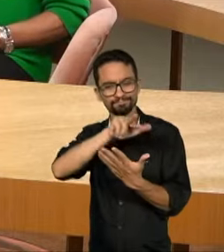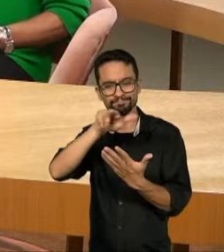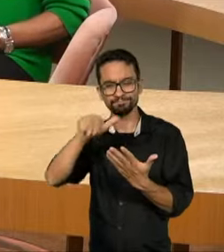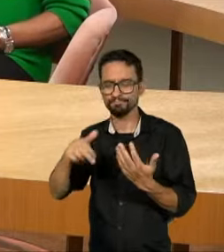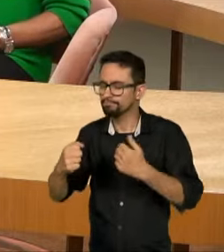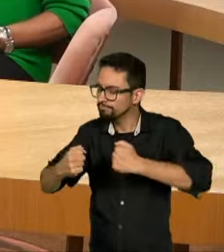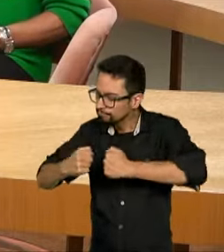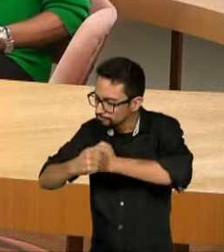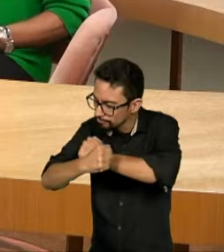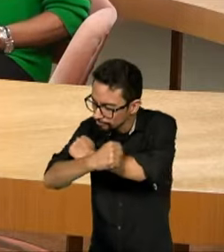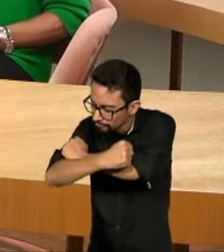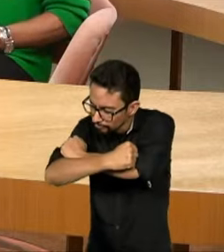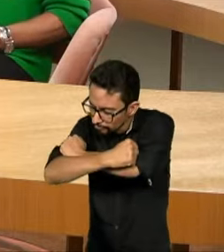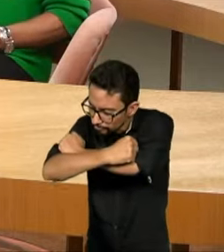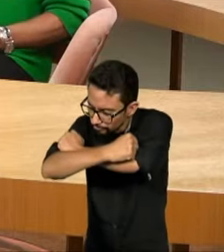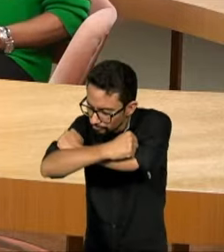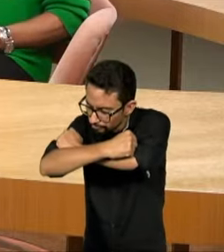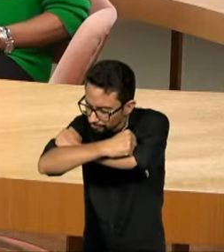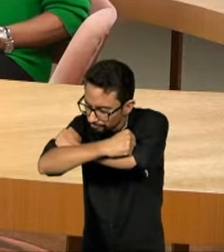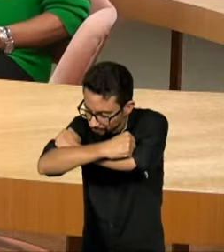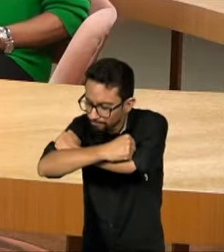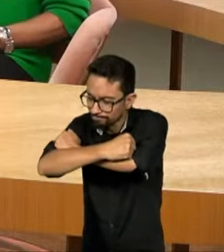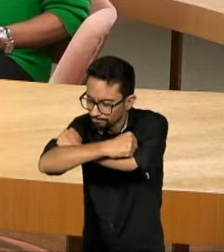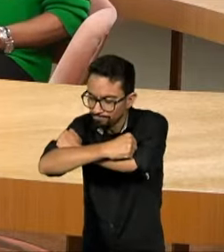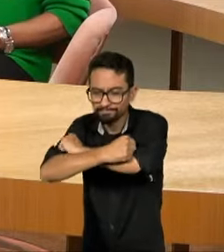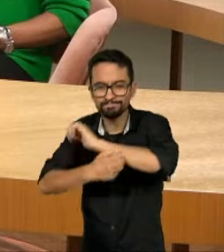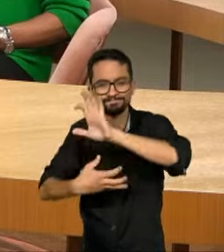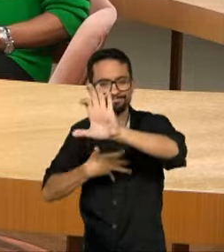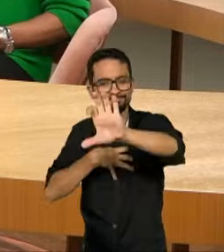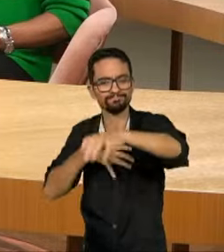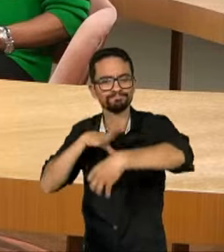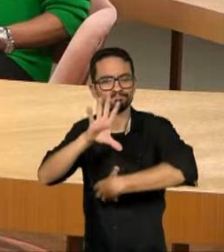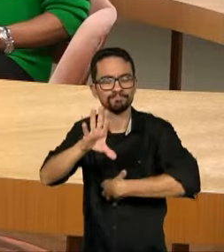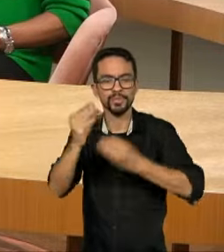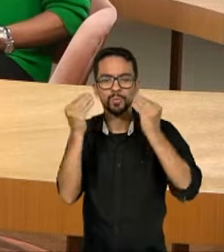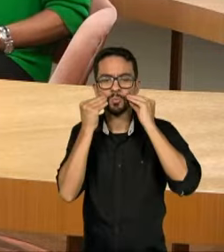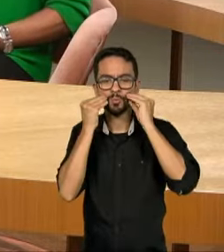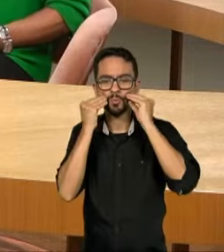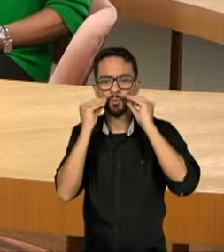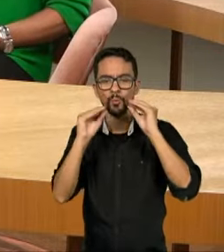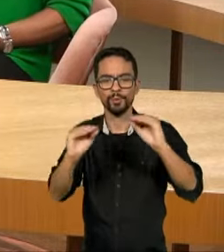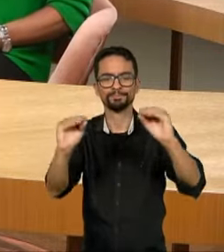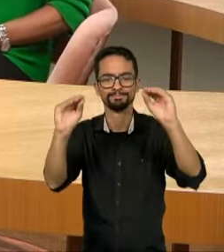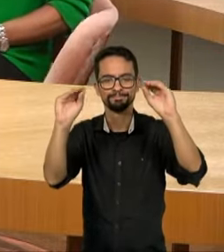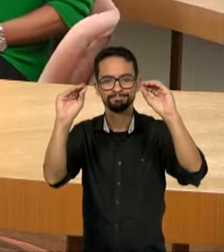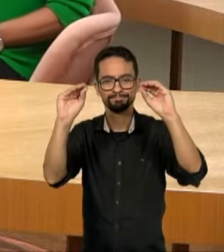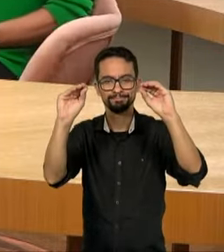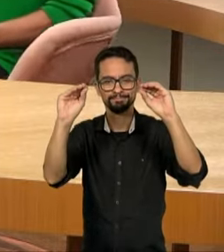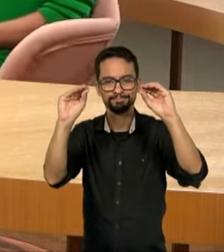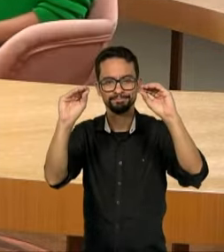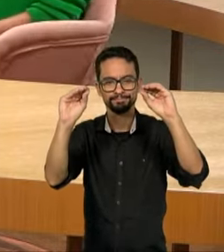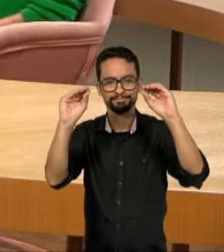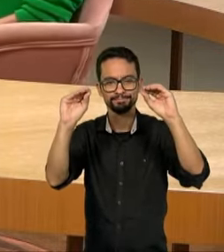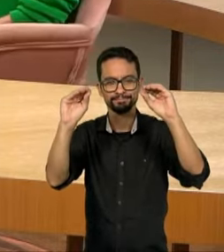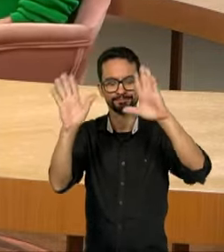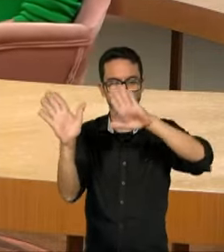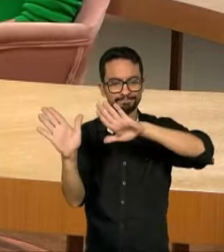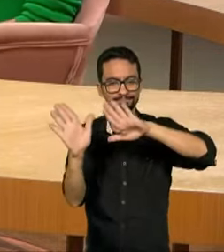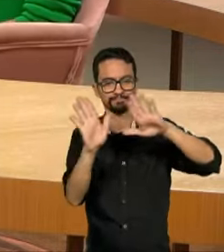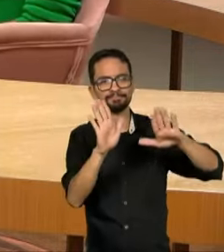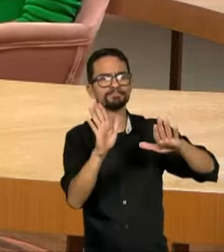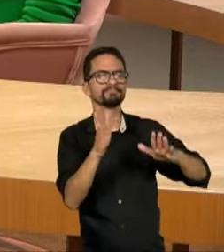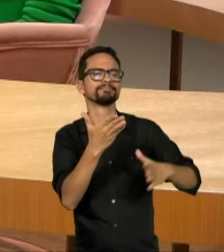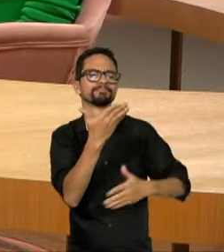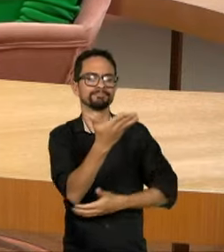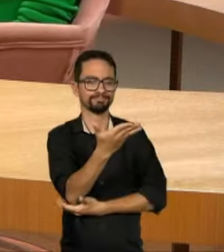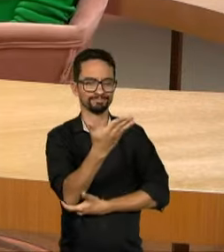o meu abraço e minha total solidariedade, tá? Um beijo muito grande. Agora, senhora querida, minha amiga